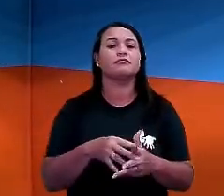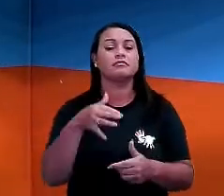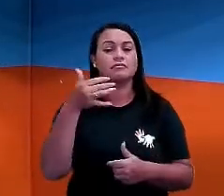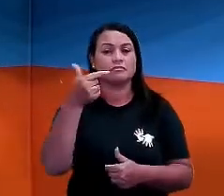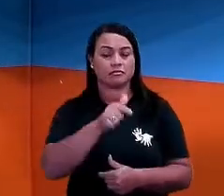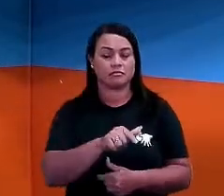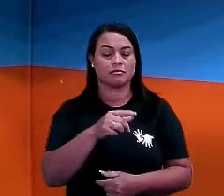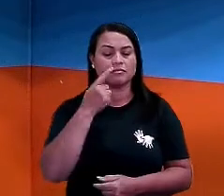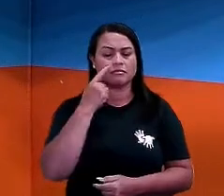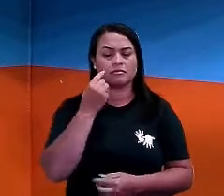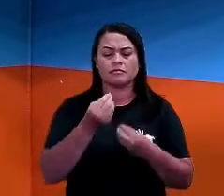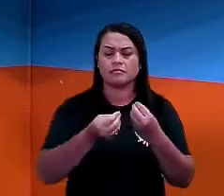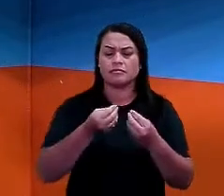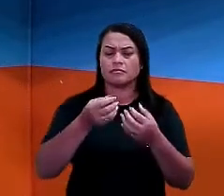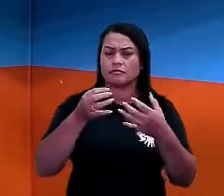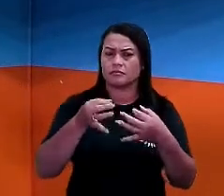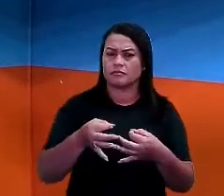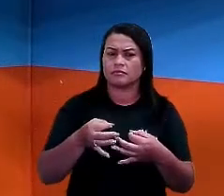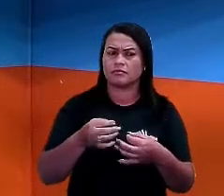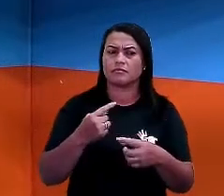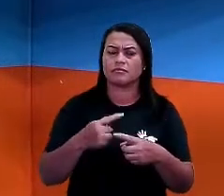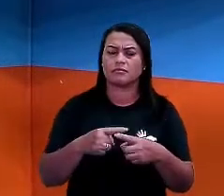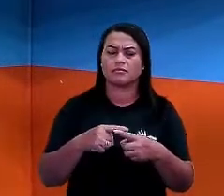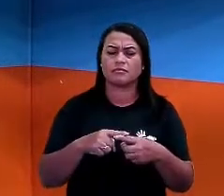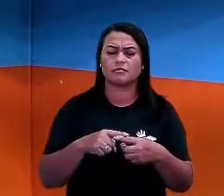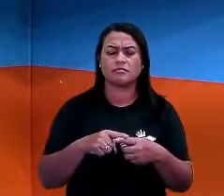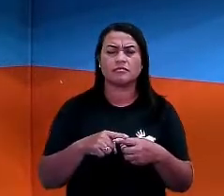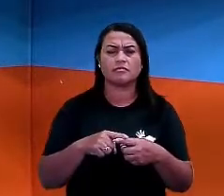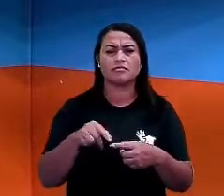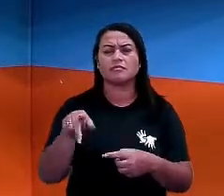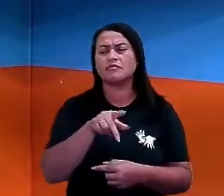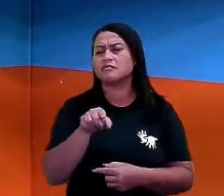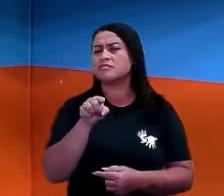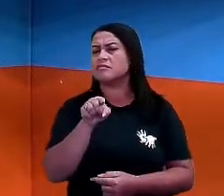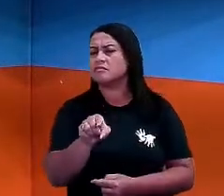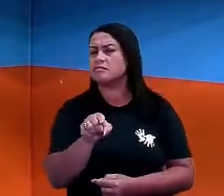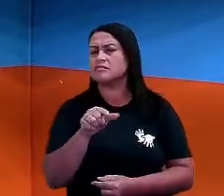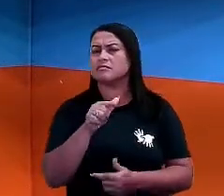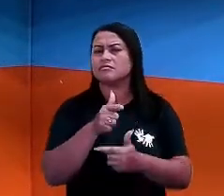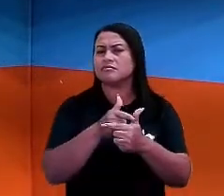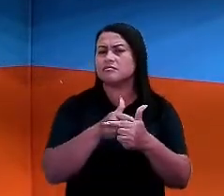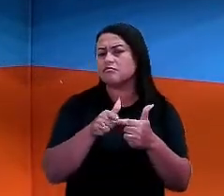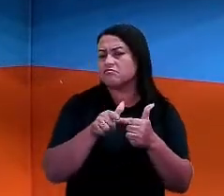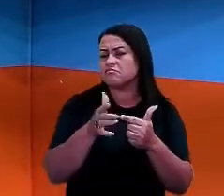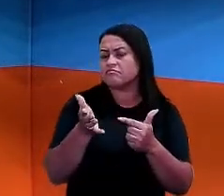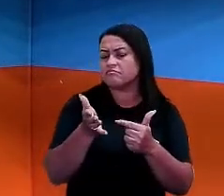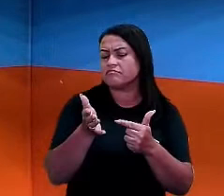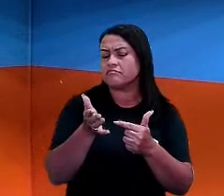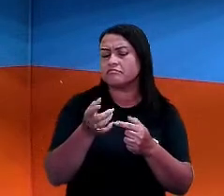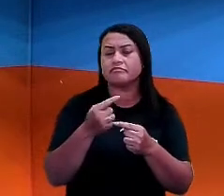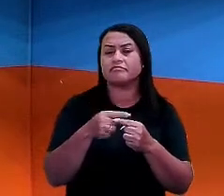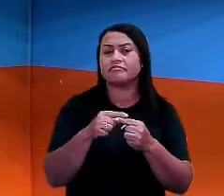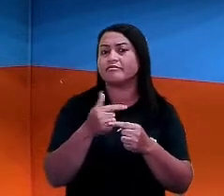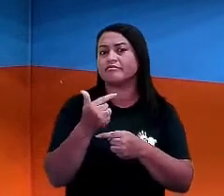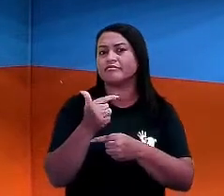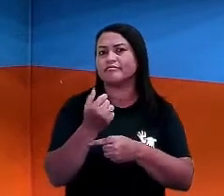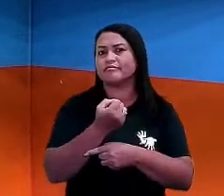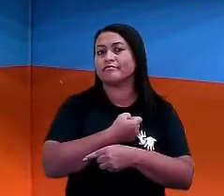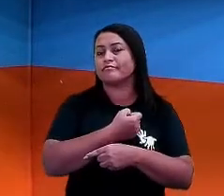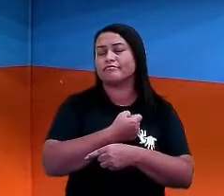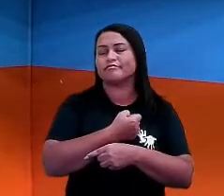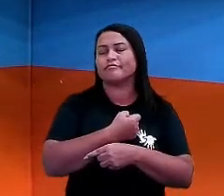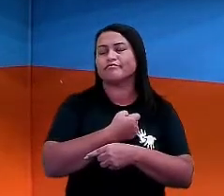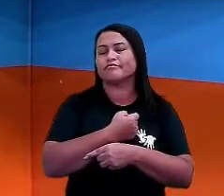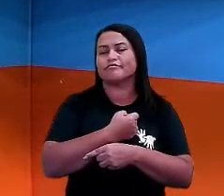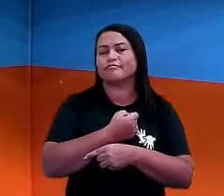certo? Professora, por que a senhora não faz uma divisão aqui? Porque eu não vou ter um número que eu